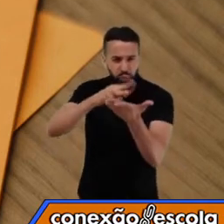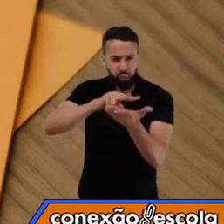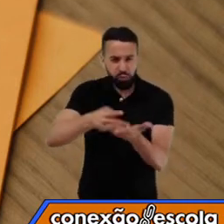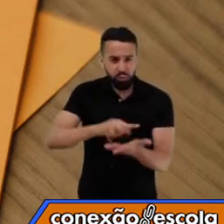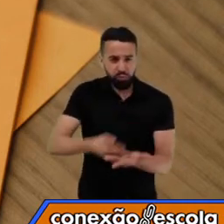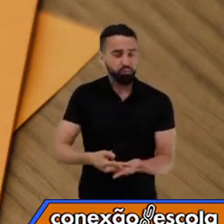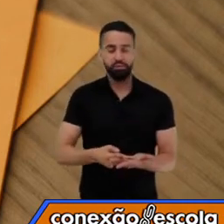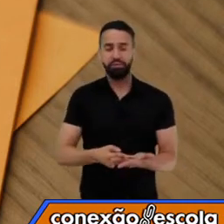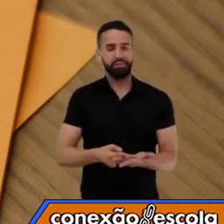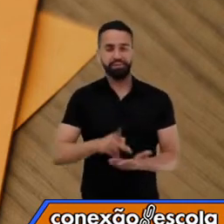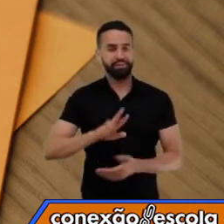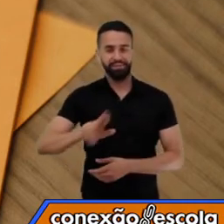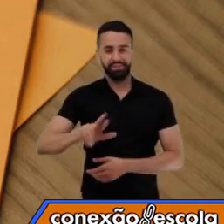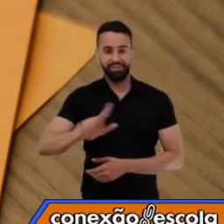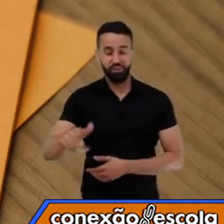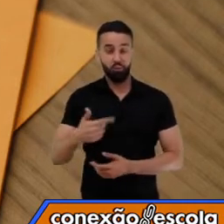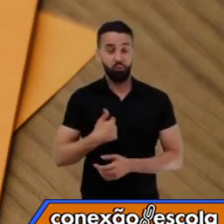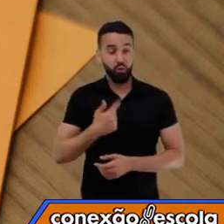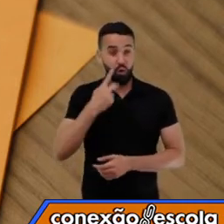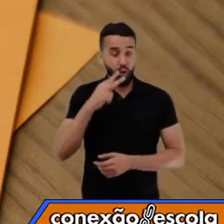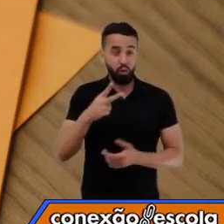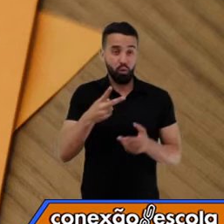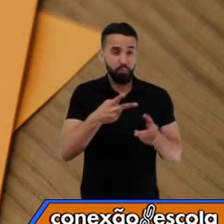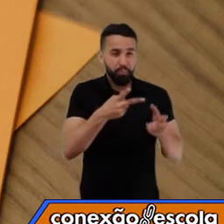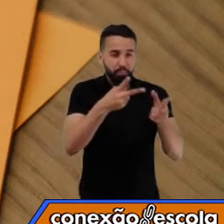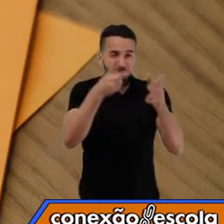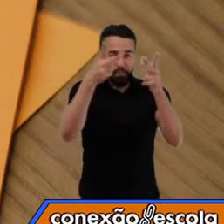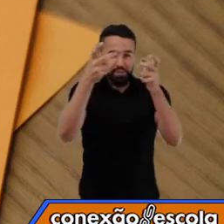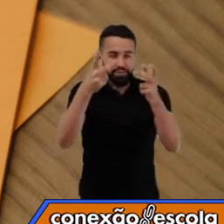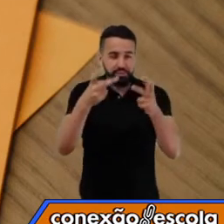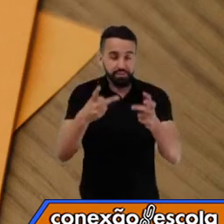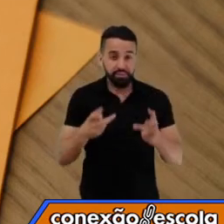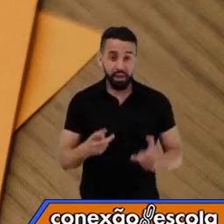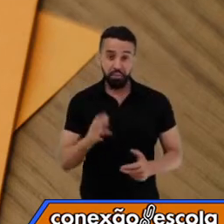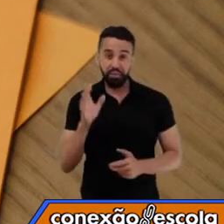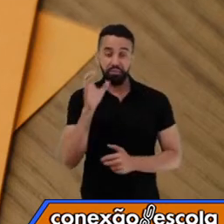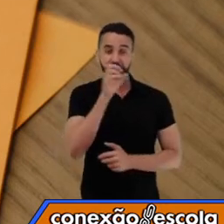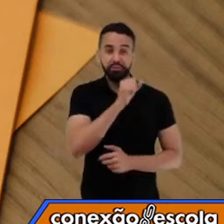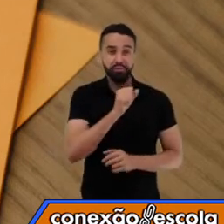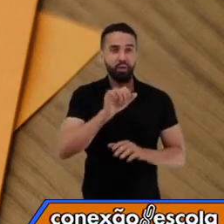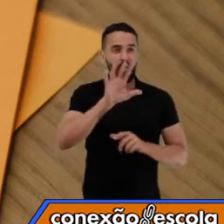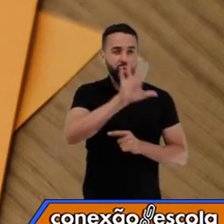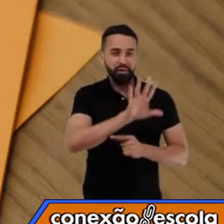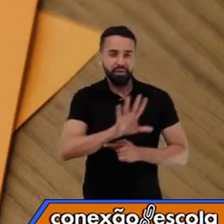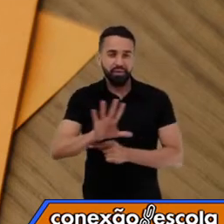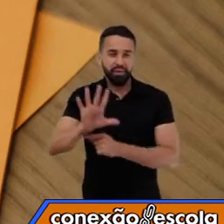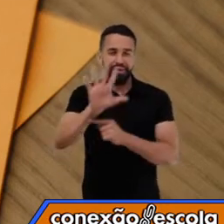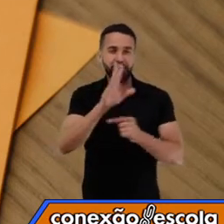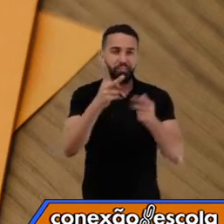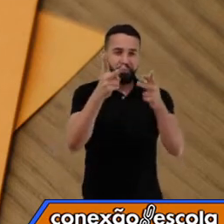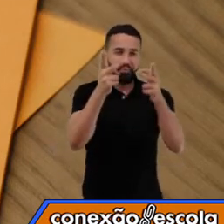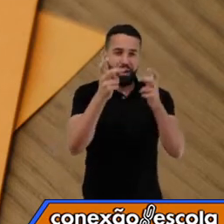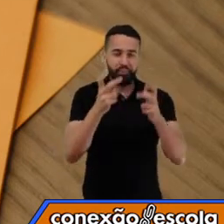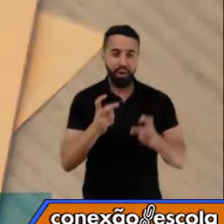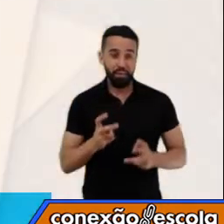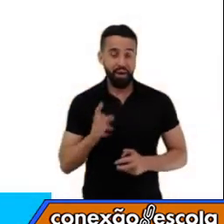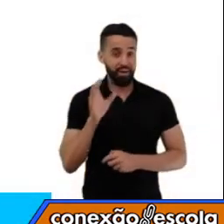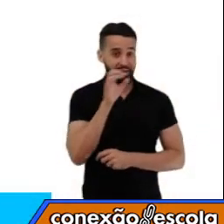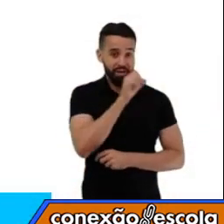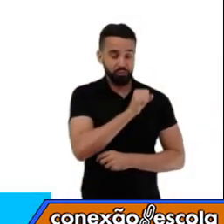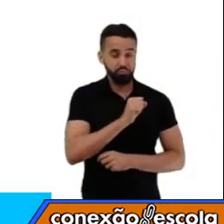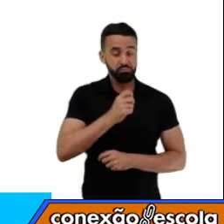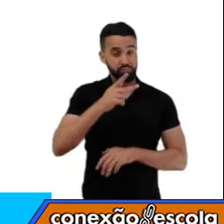palavra não no esquina e a gente olha o Inter e o texto tudo que está ao redor do texto Quem